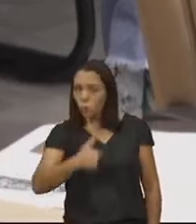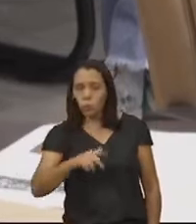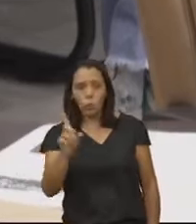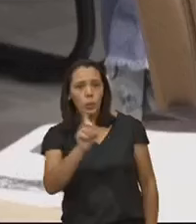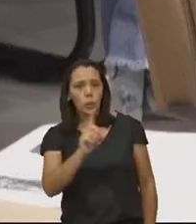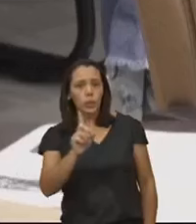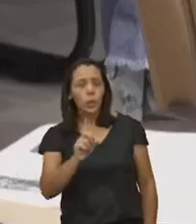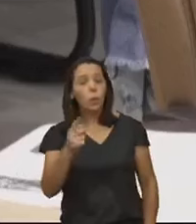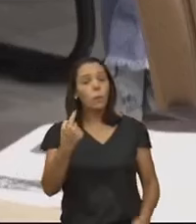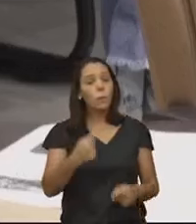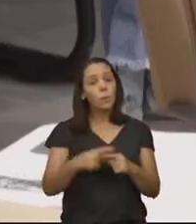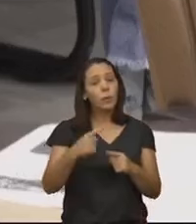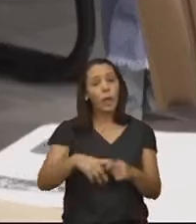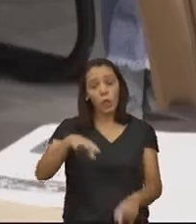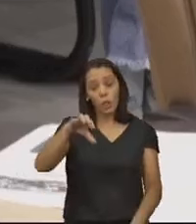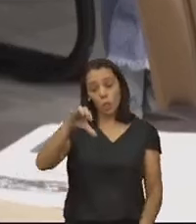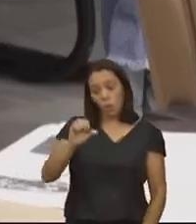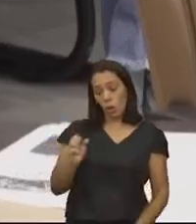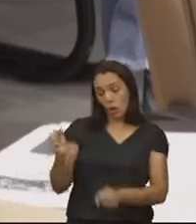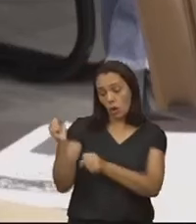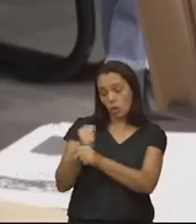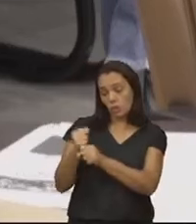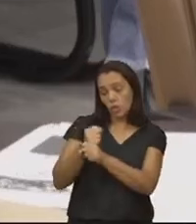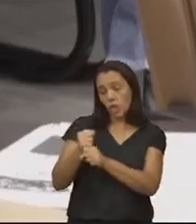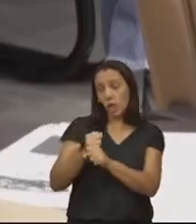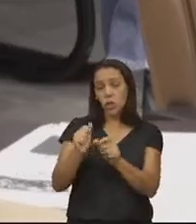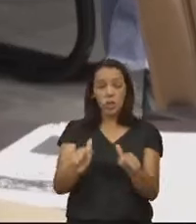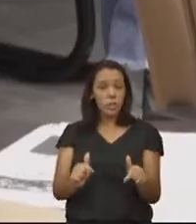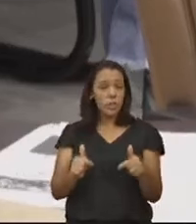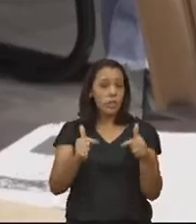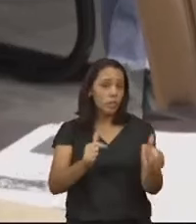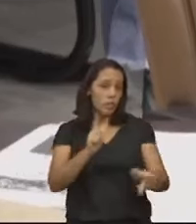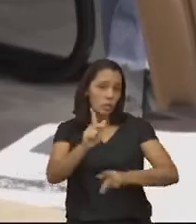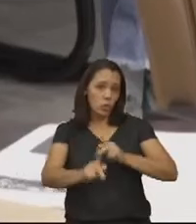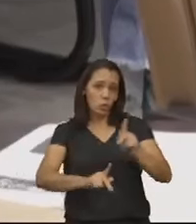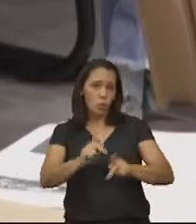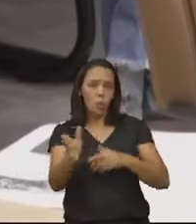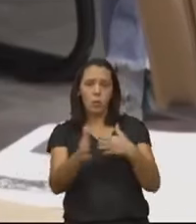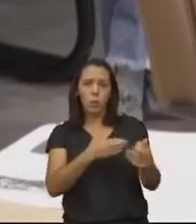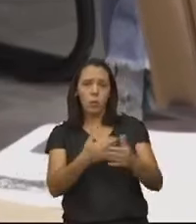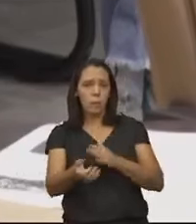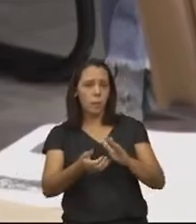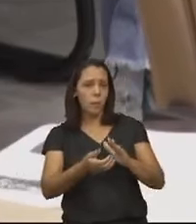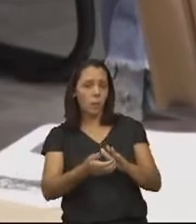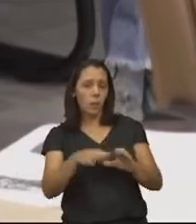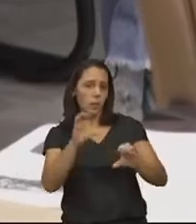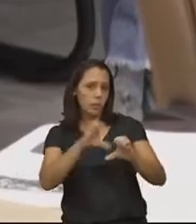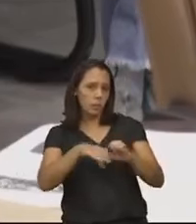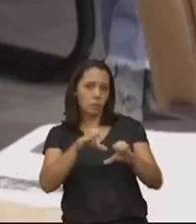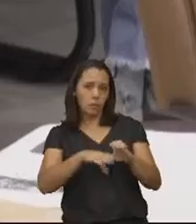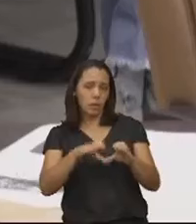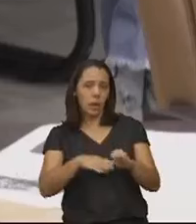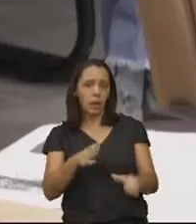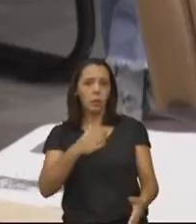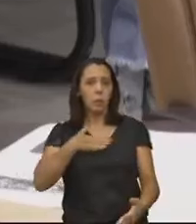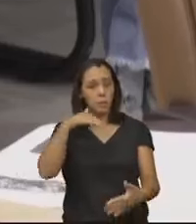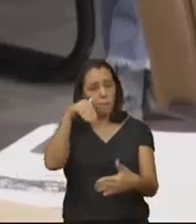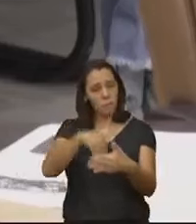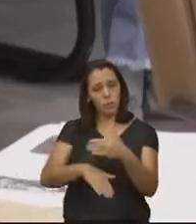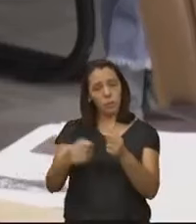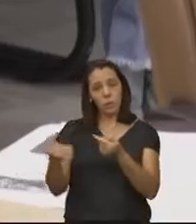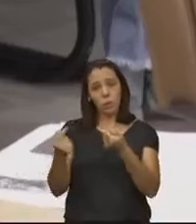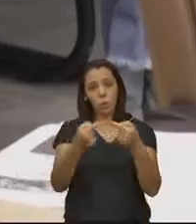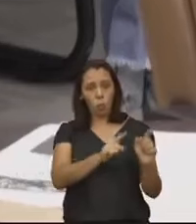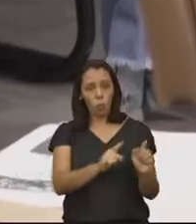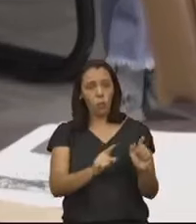anos defendendo a população através de oposição. Não é cargo que vai me levar para o outro lado da ponte. O meu voto aqui é contrário